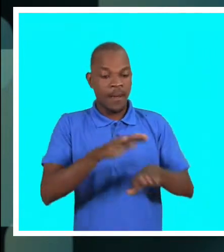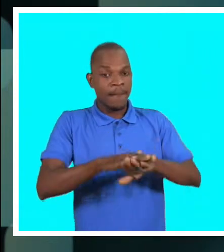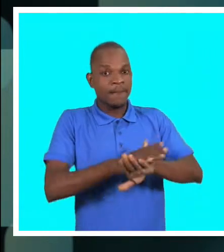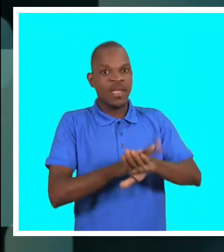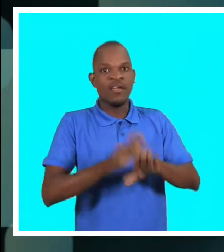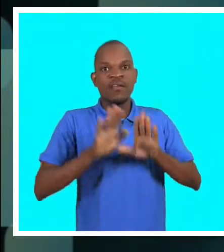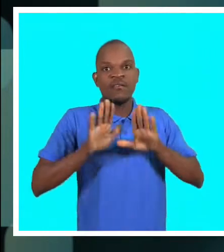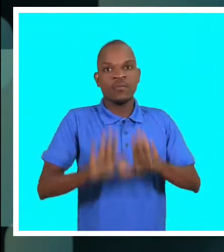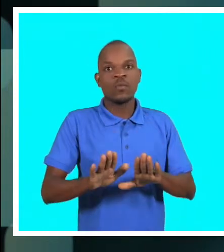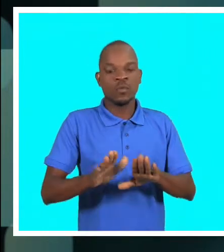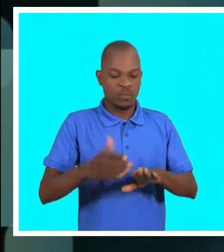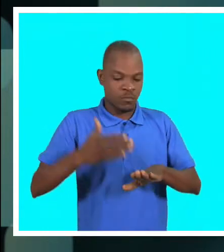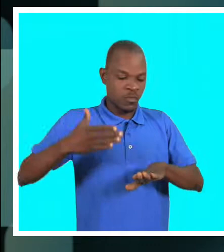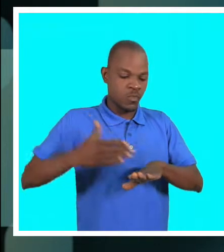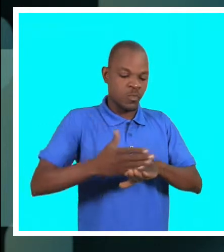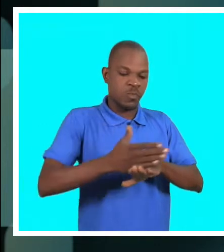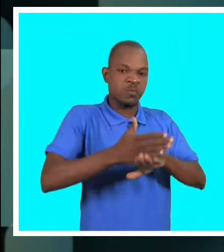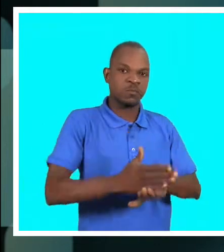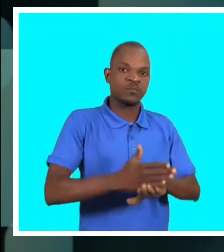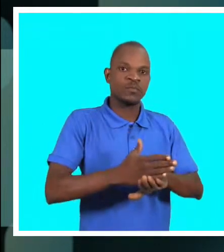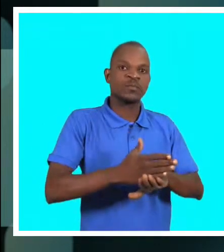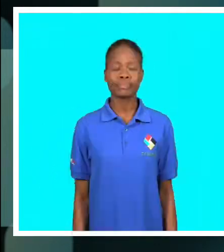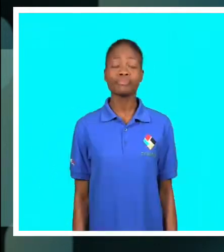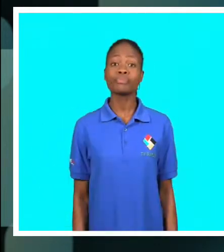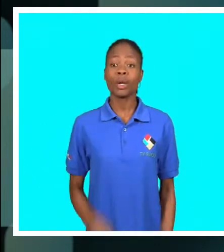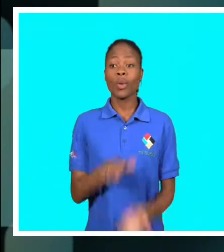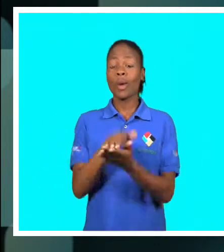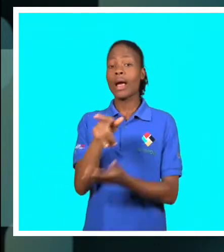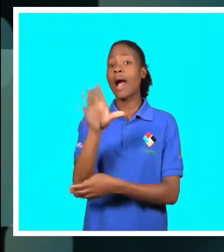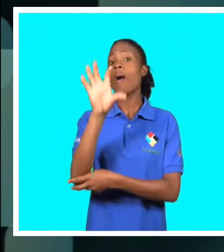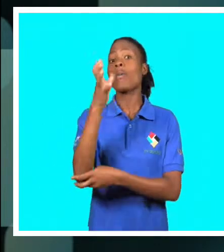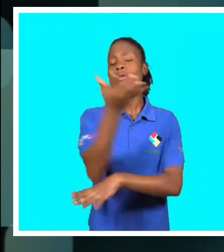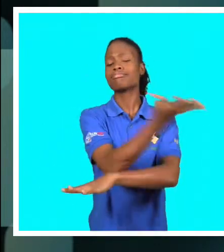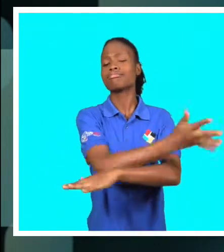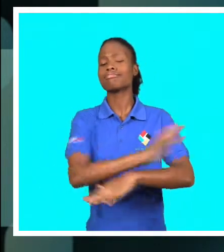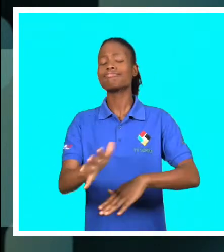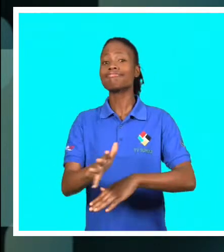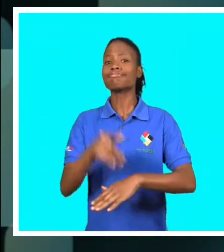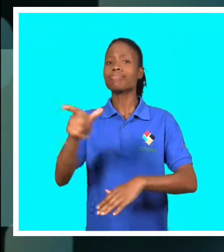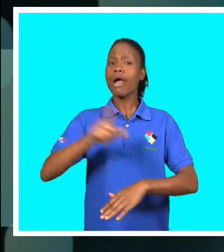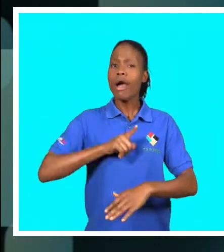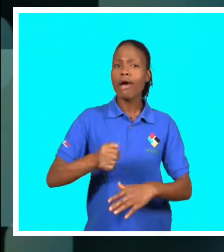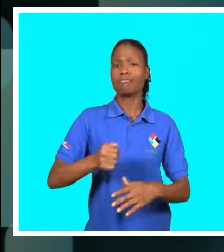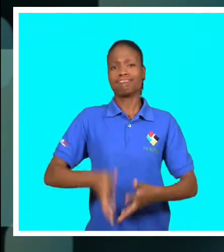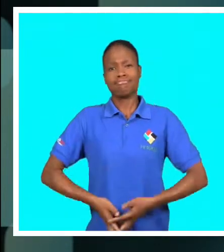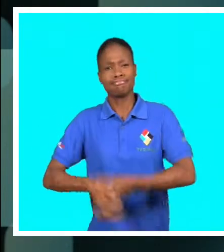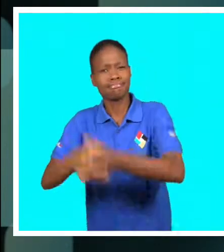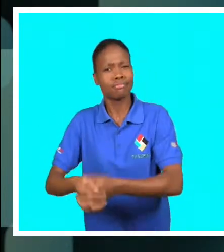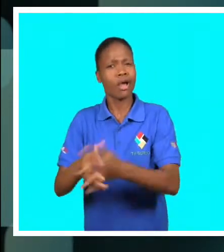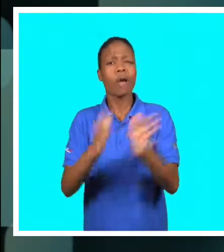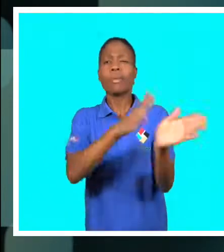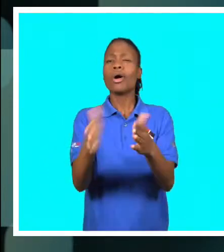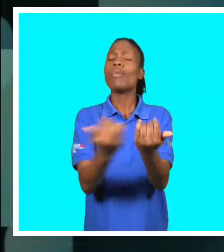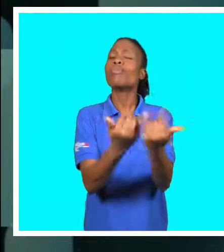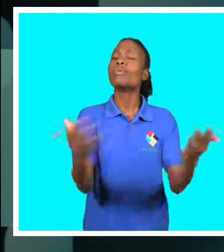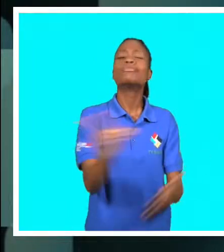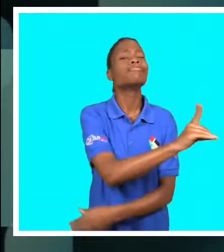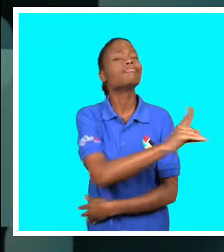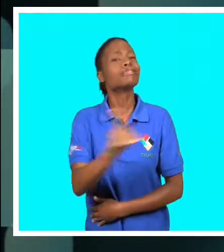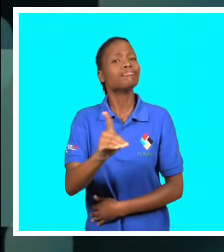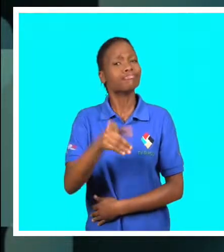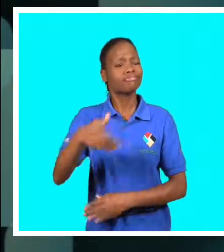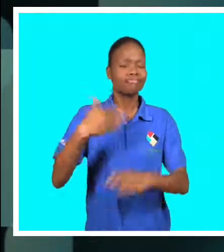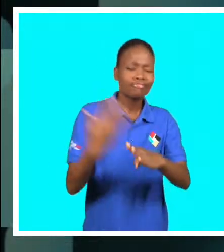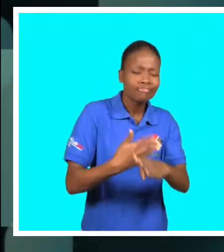Os pés ficaram entre a linha fera e o comboio Encontrámos-lo na praia da Costa do Sol a treinar voleibol